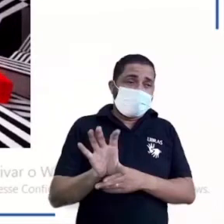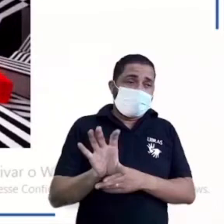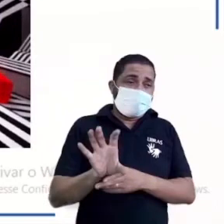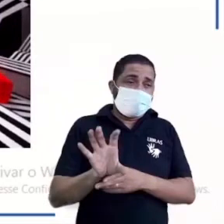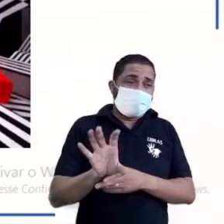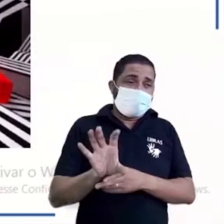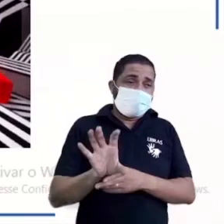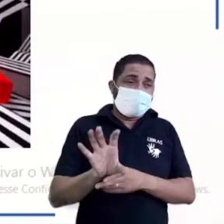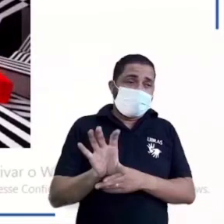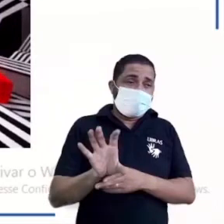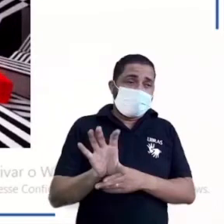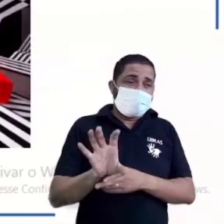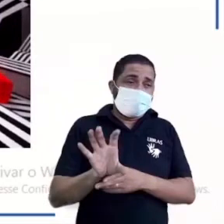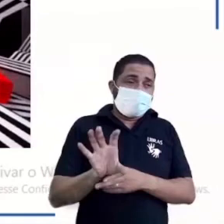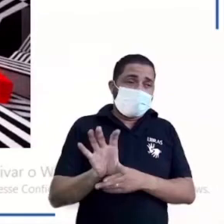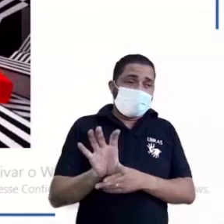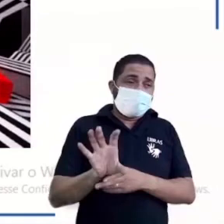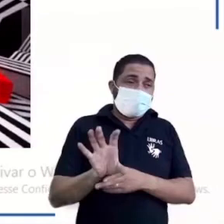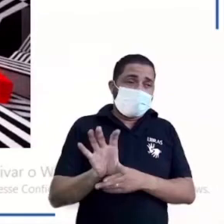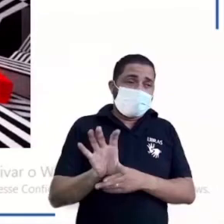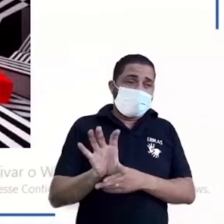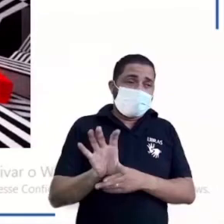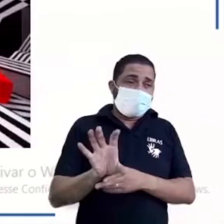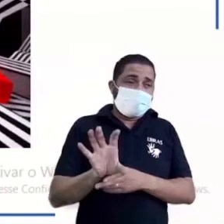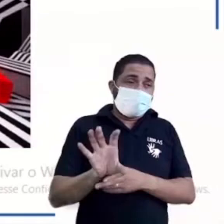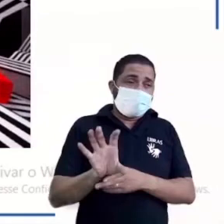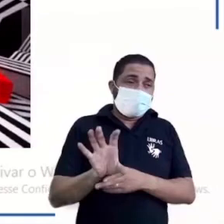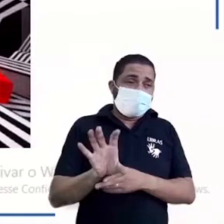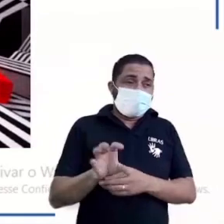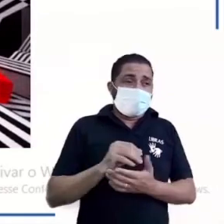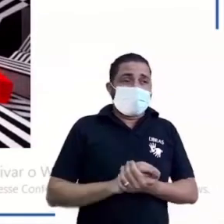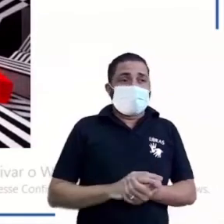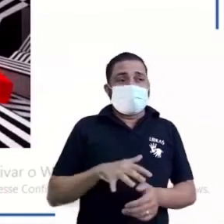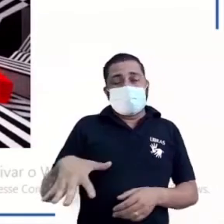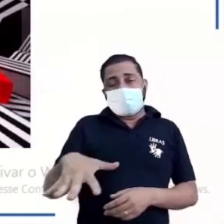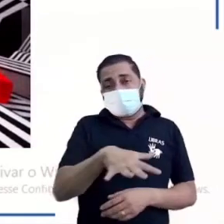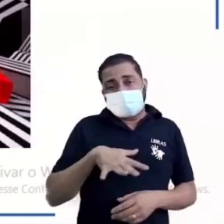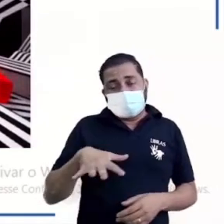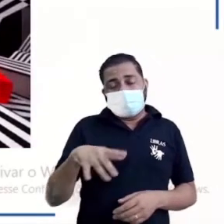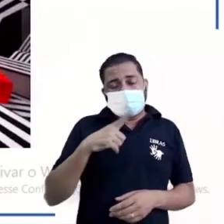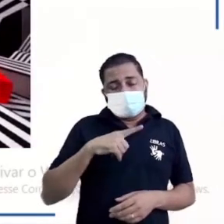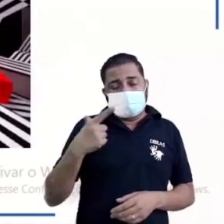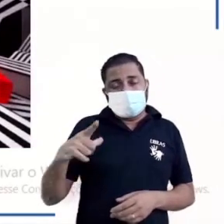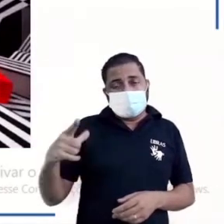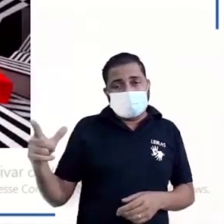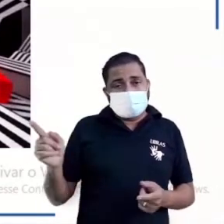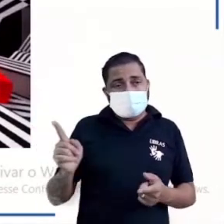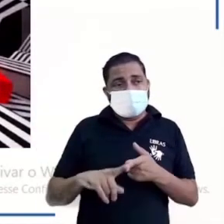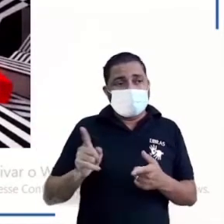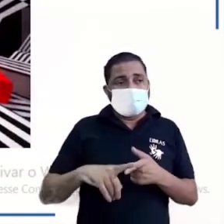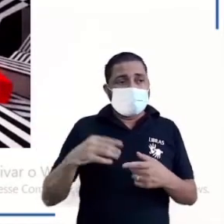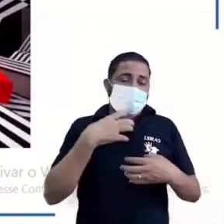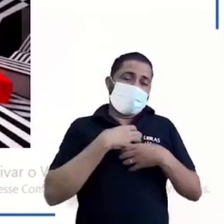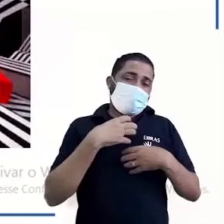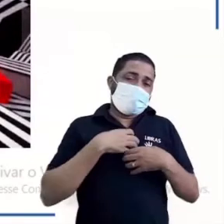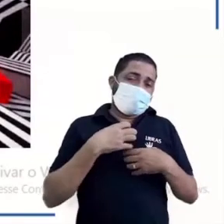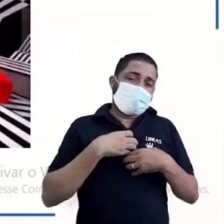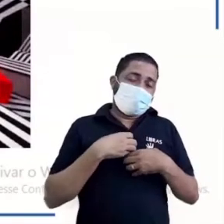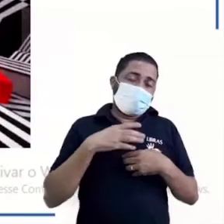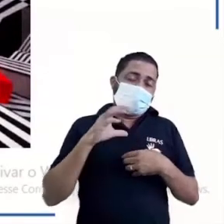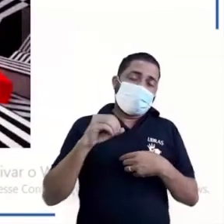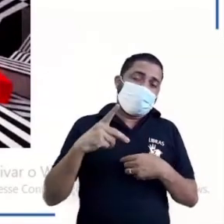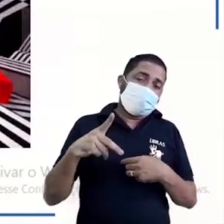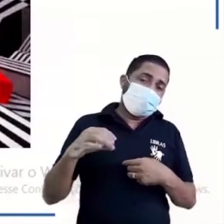almofadas e entre outros, que compõem uma sala de estar. Nós temos outras formas de